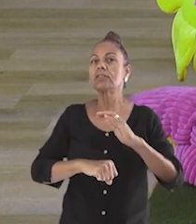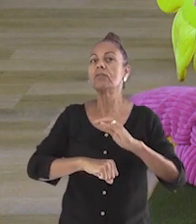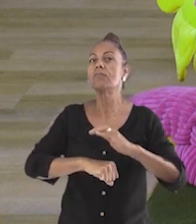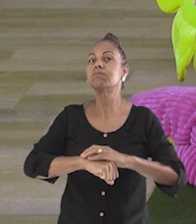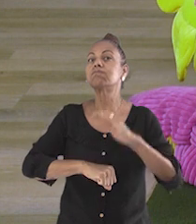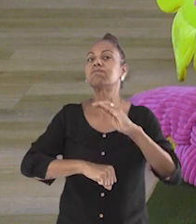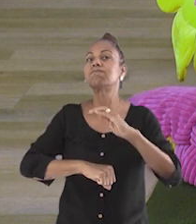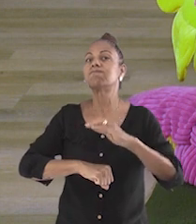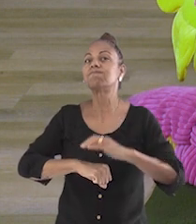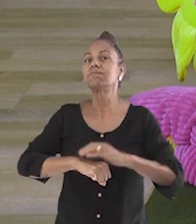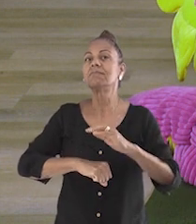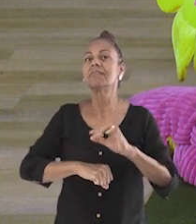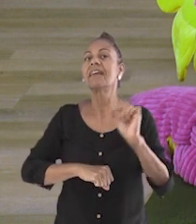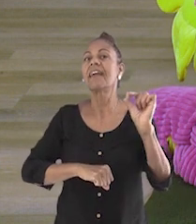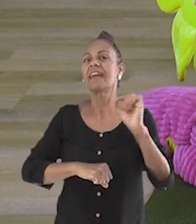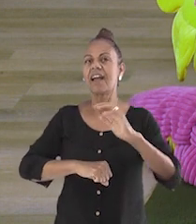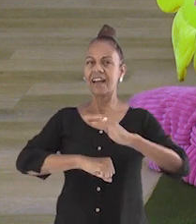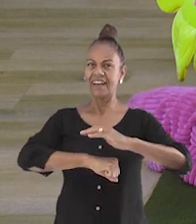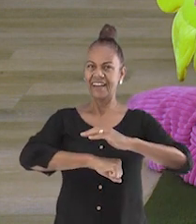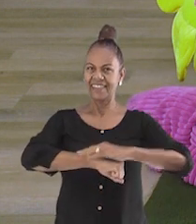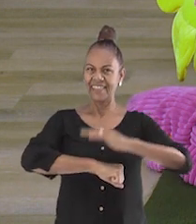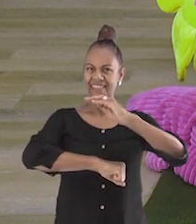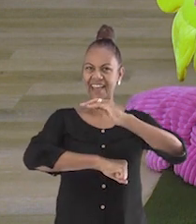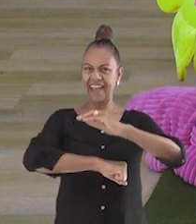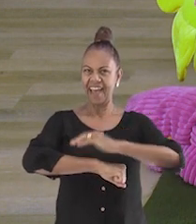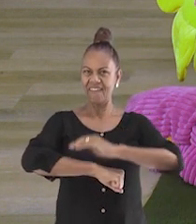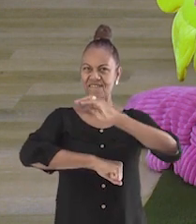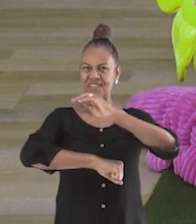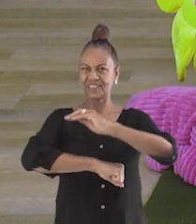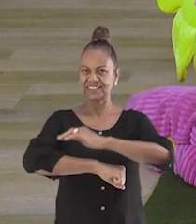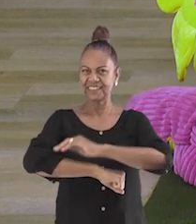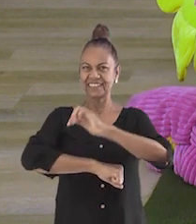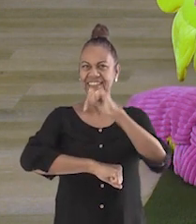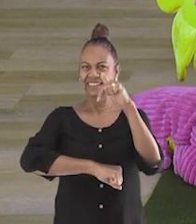será? O sapo!